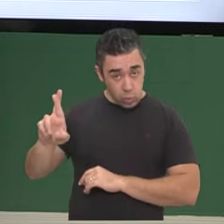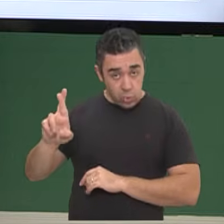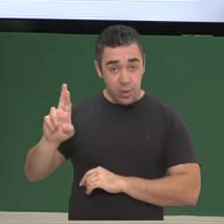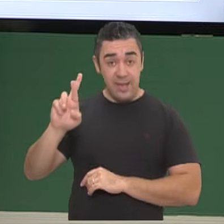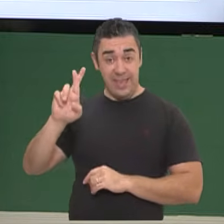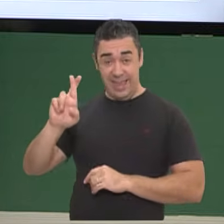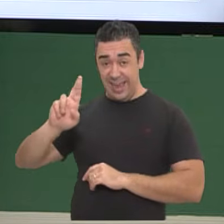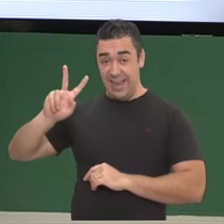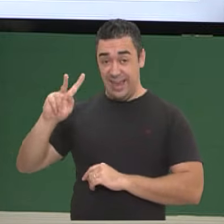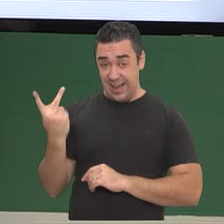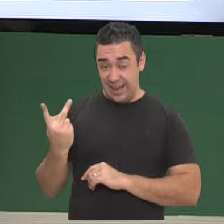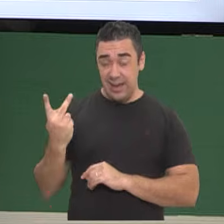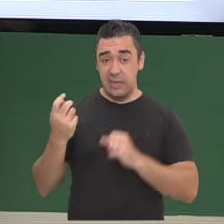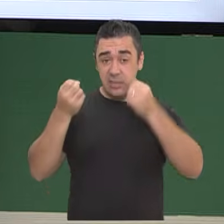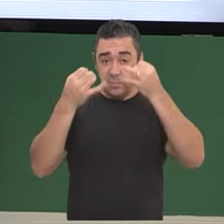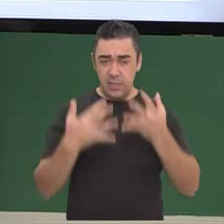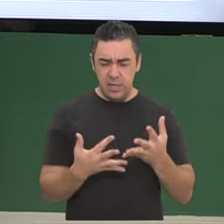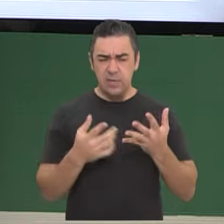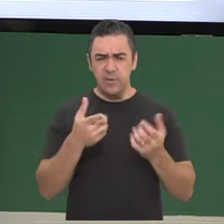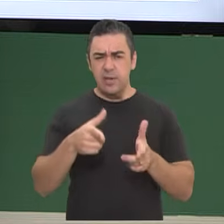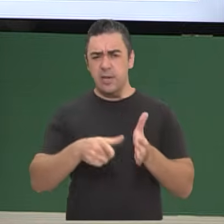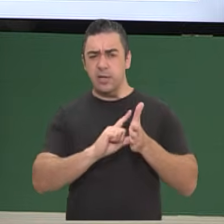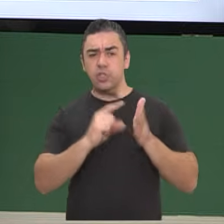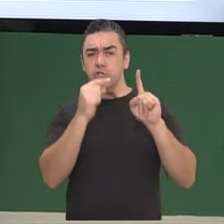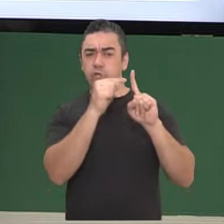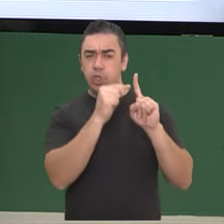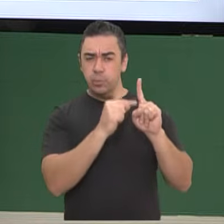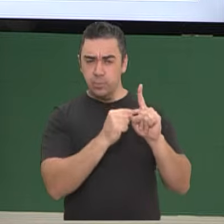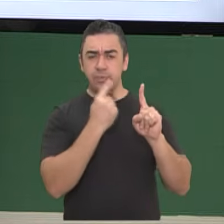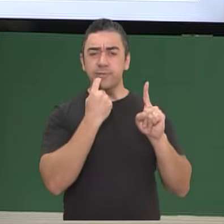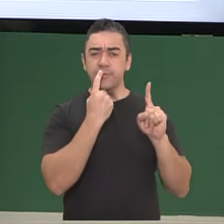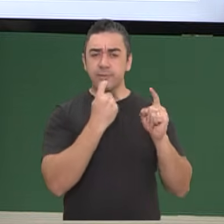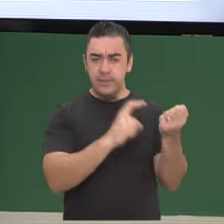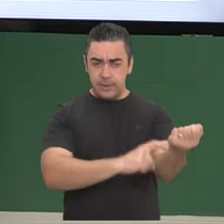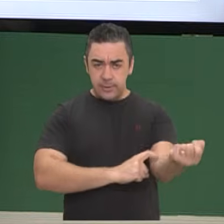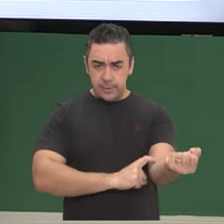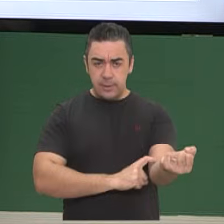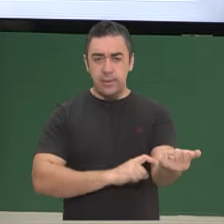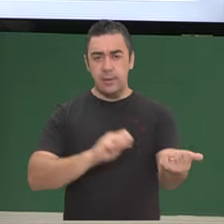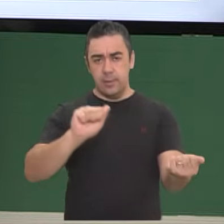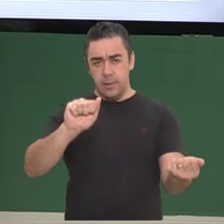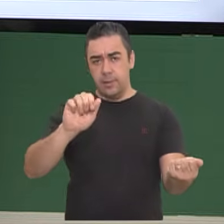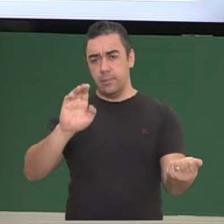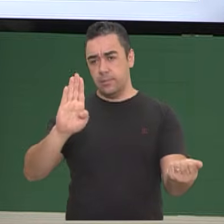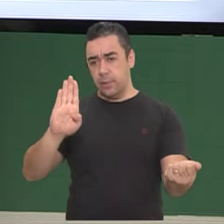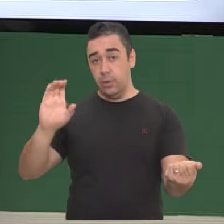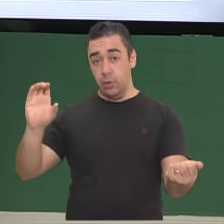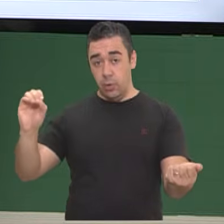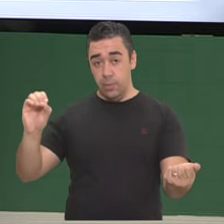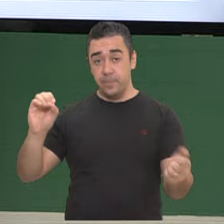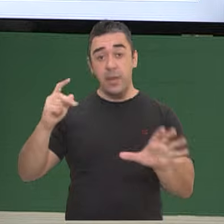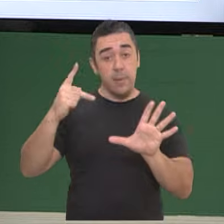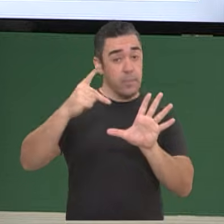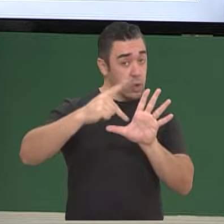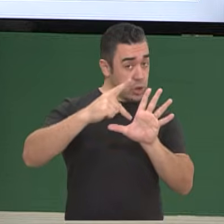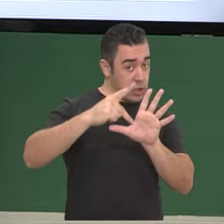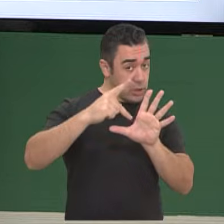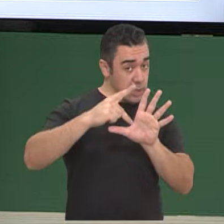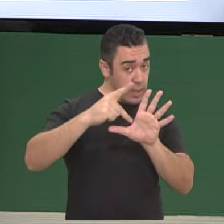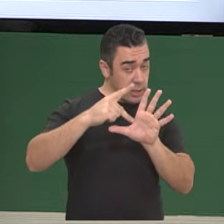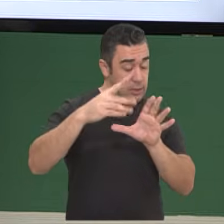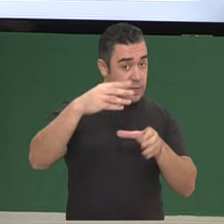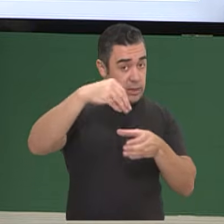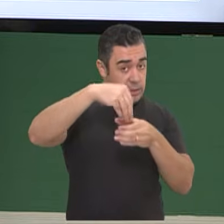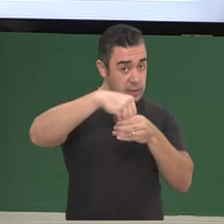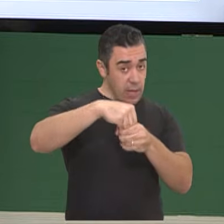a gente estava falando do sistema ABO, a gente comentou que eram glicoproteínas que ficavam na membrana das células chamadas